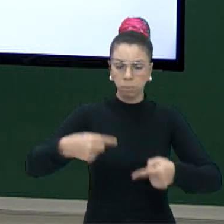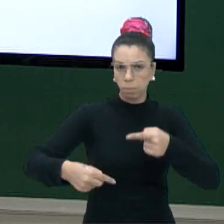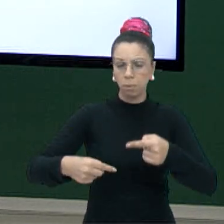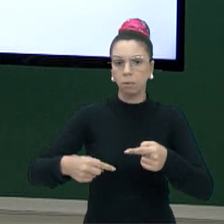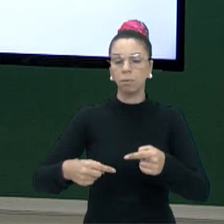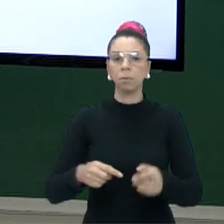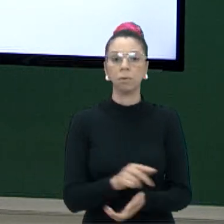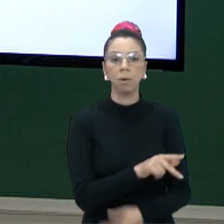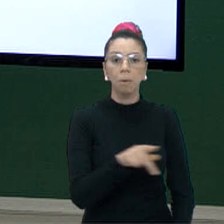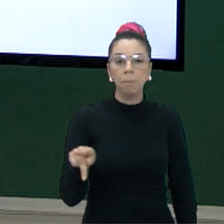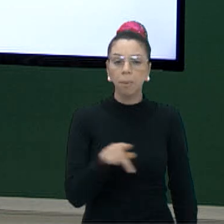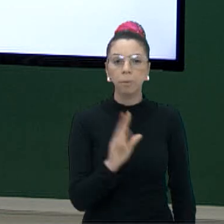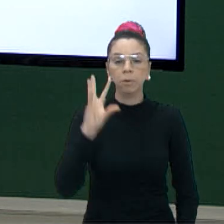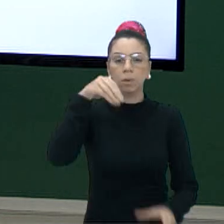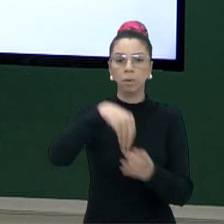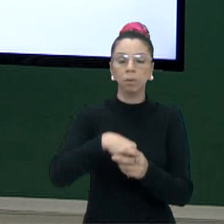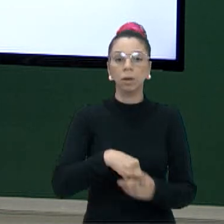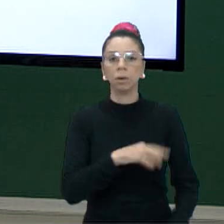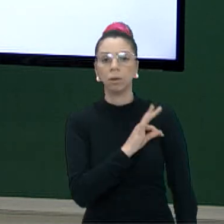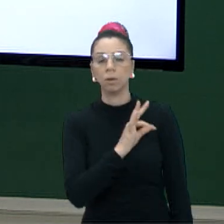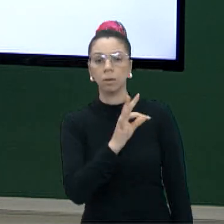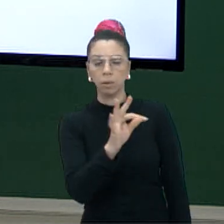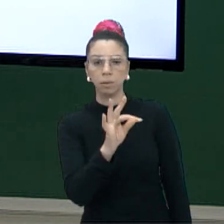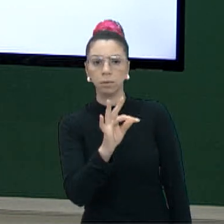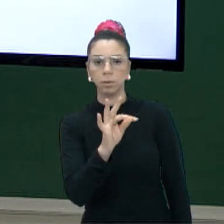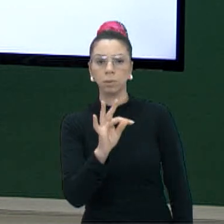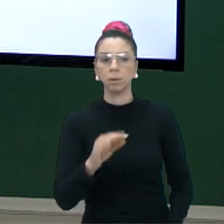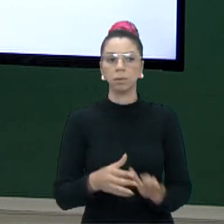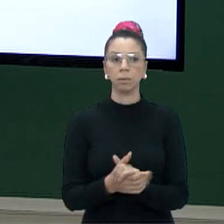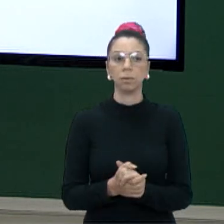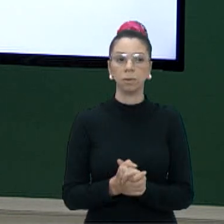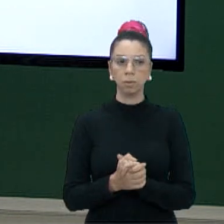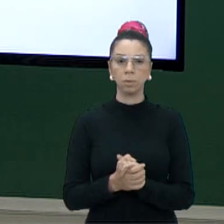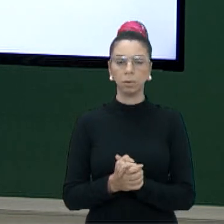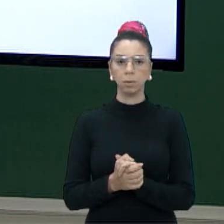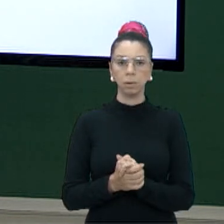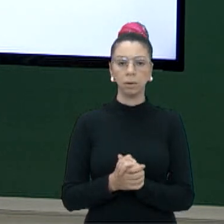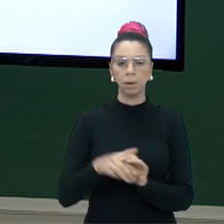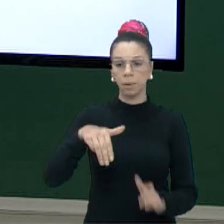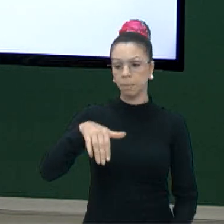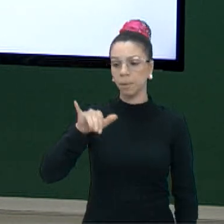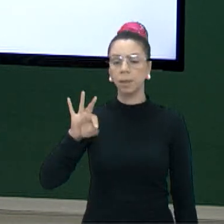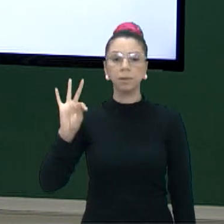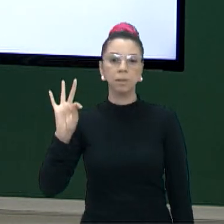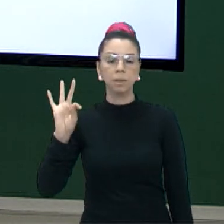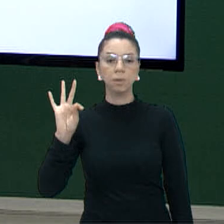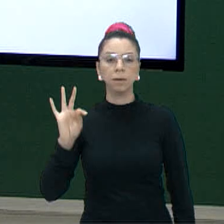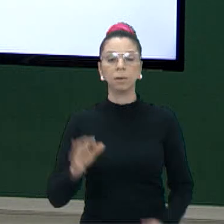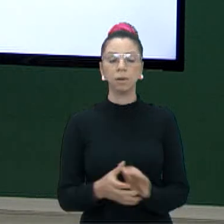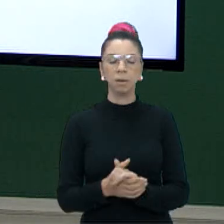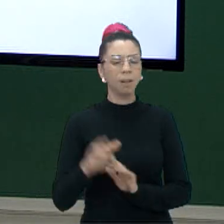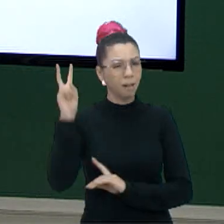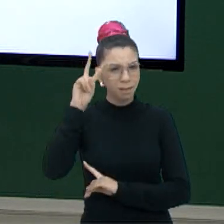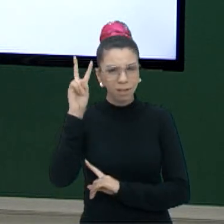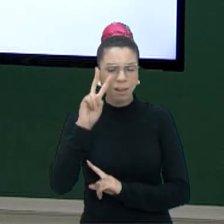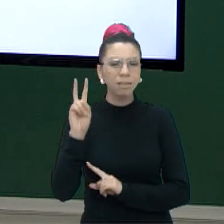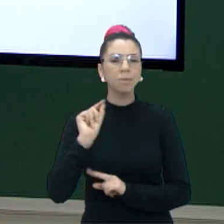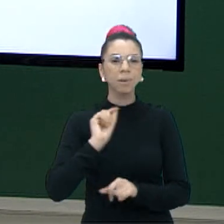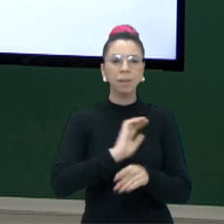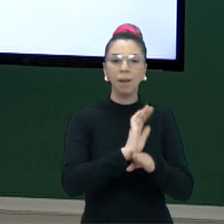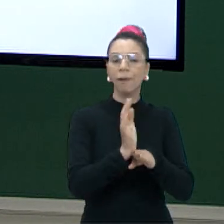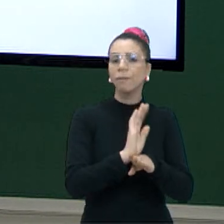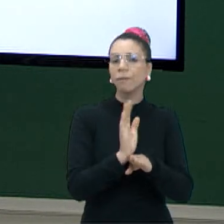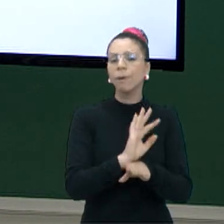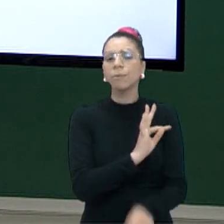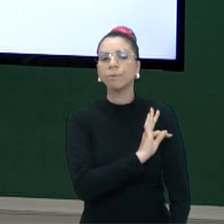professor emérito do Instituto de Tecnologia de Massachusetts, o famoso MIT. Lembram os filmes de tecnologia